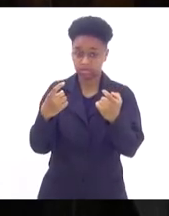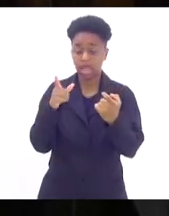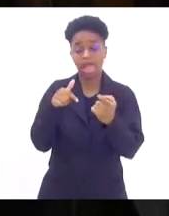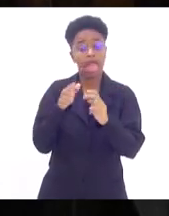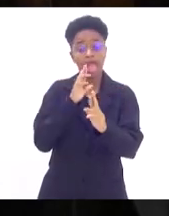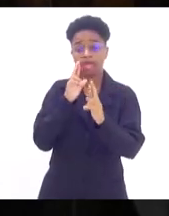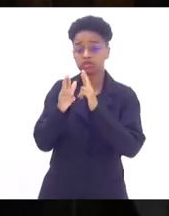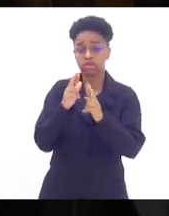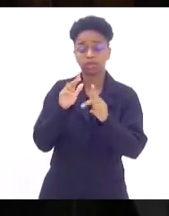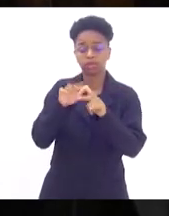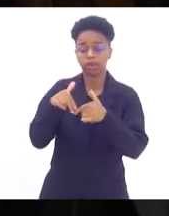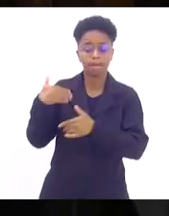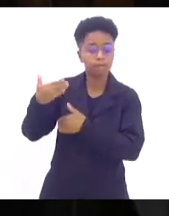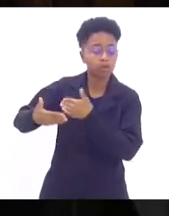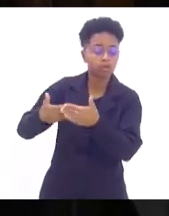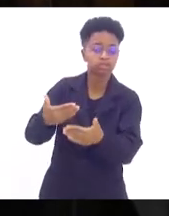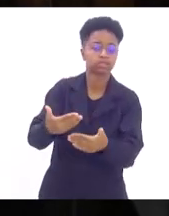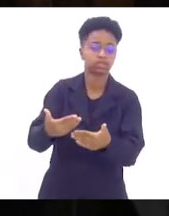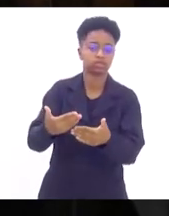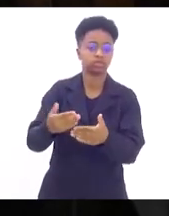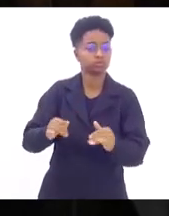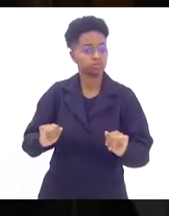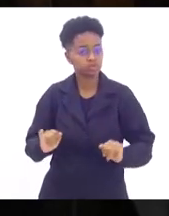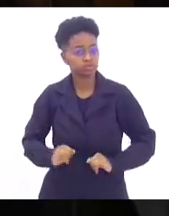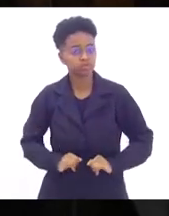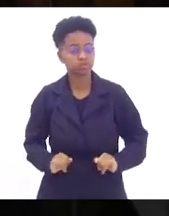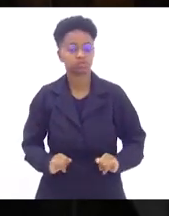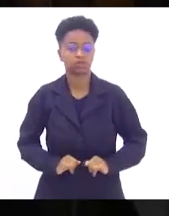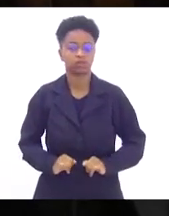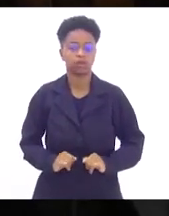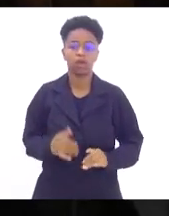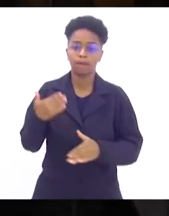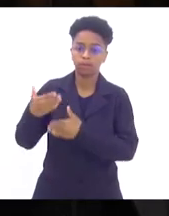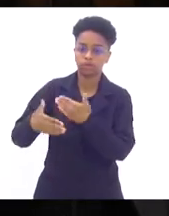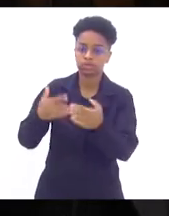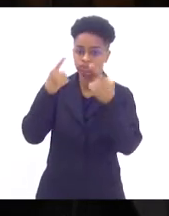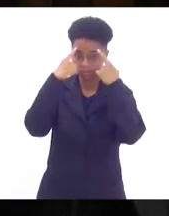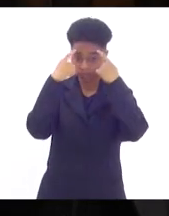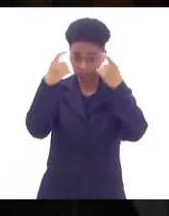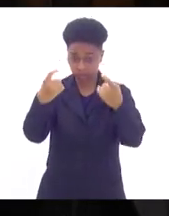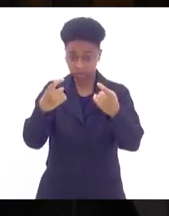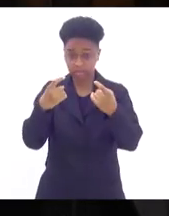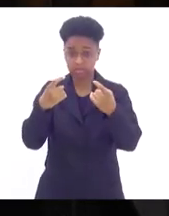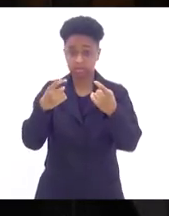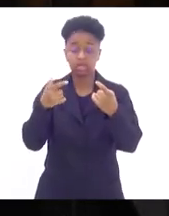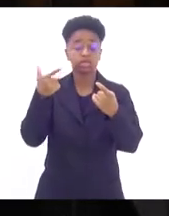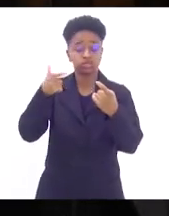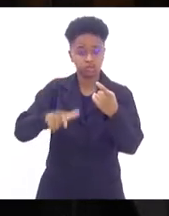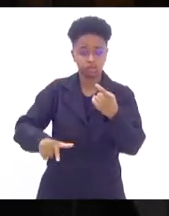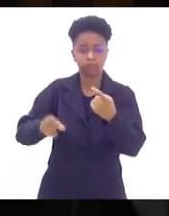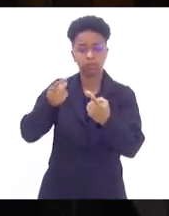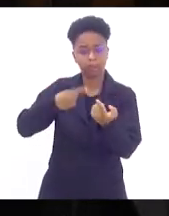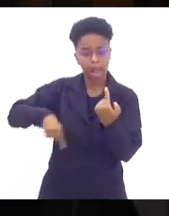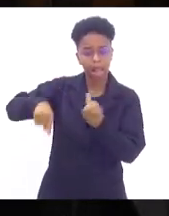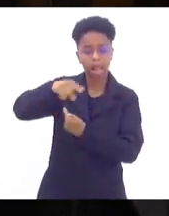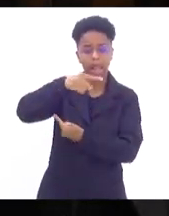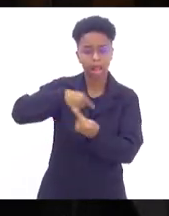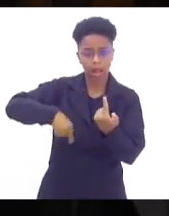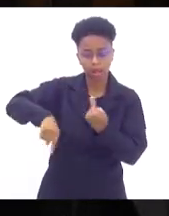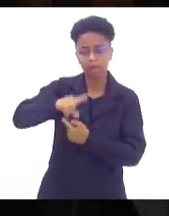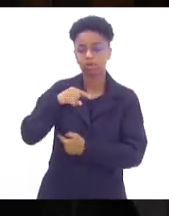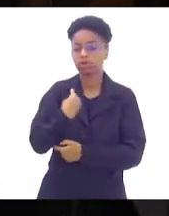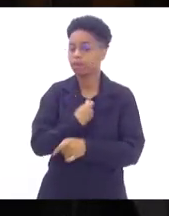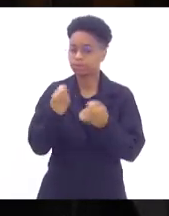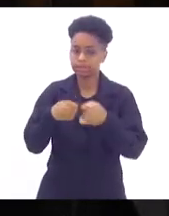resultado de um processo de Sofrimento de agressividade que vai ser retroalimentando e a gente tem que conseguir